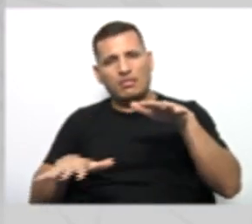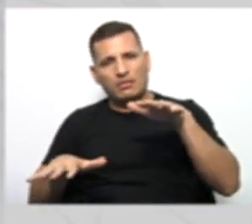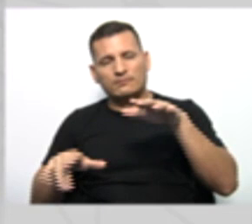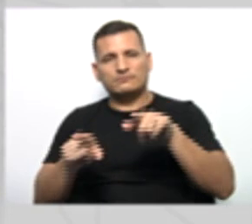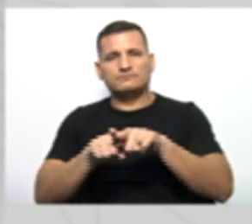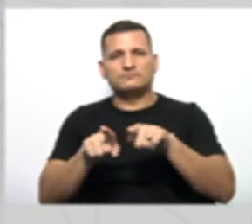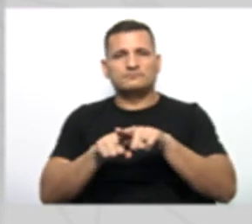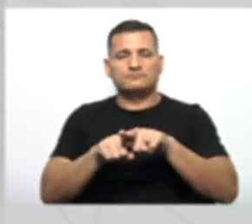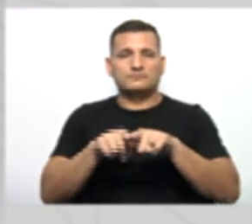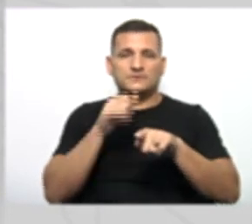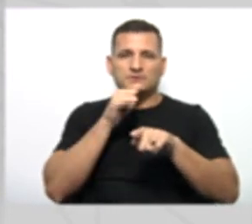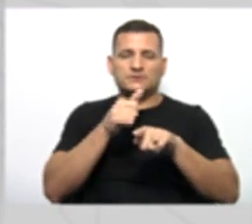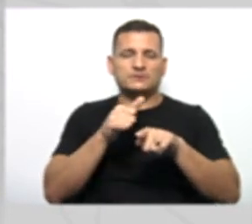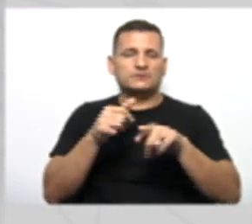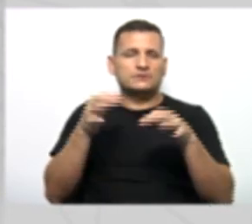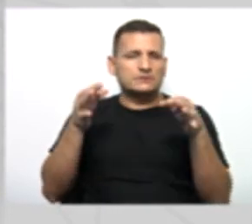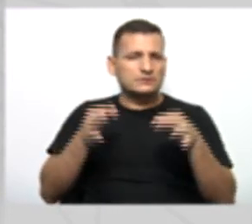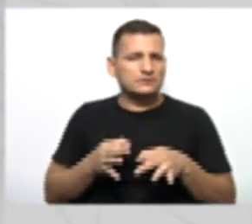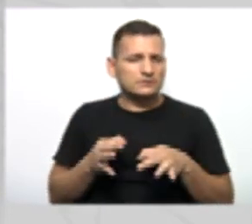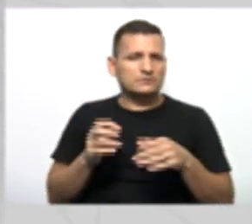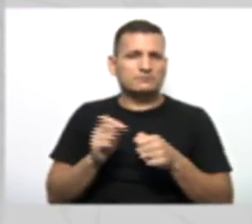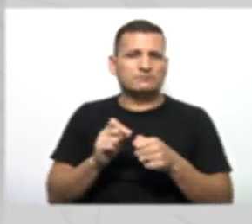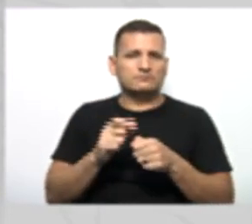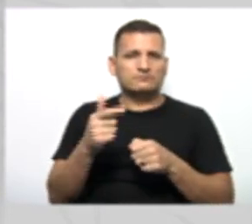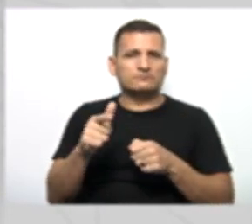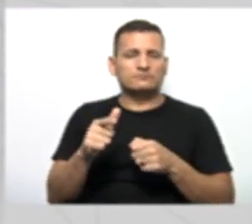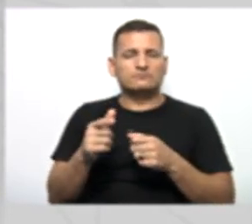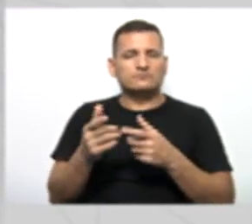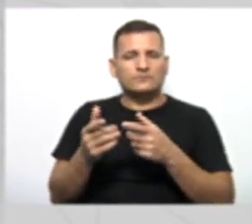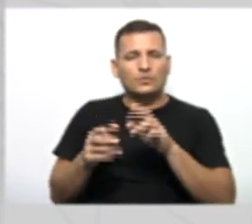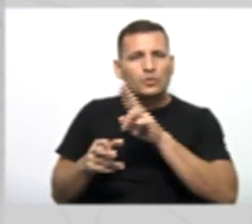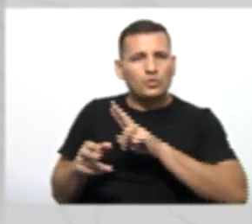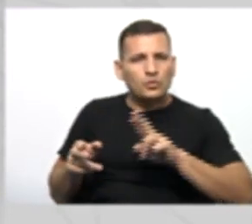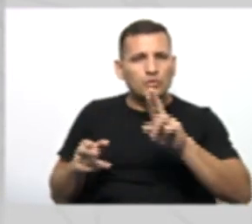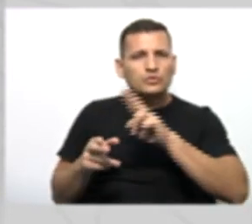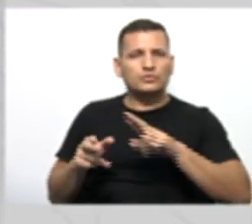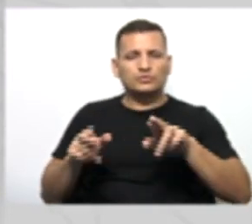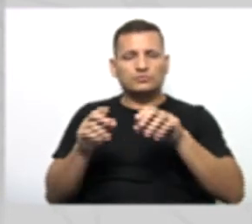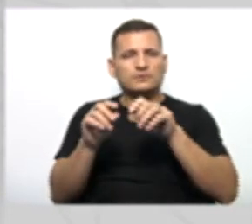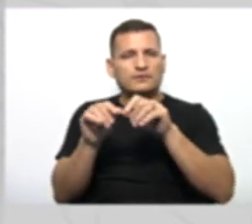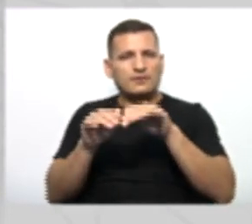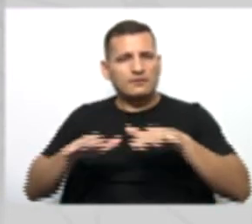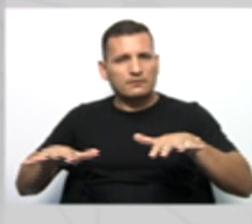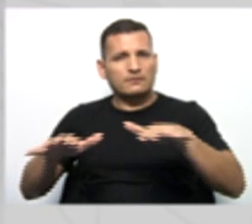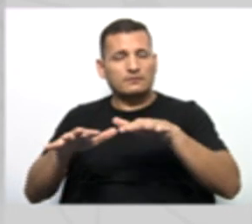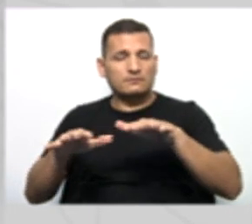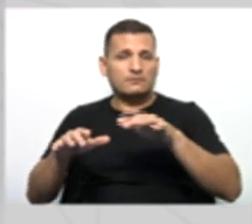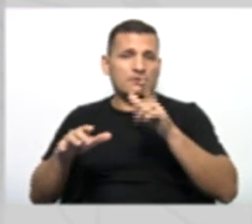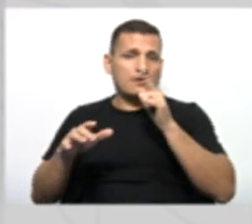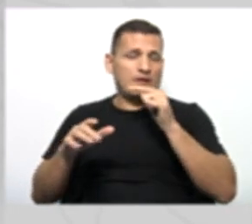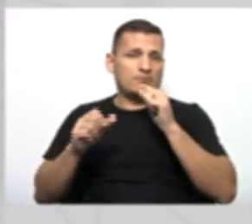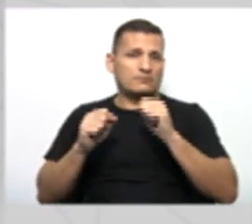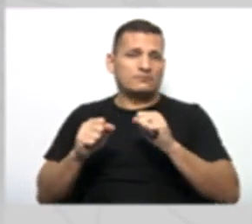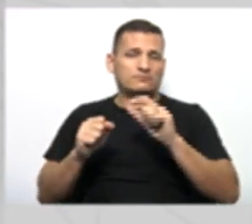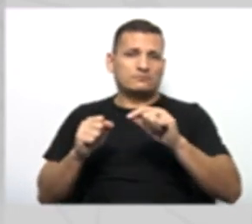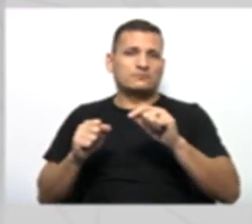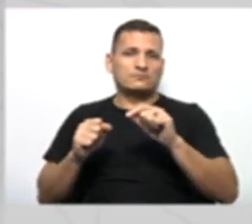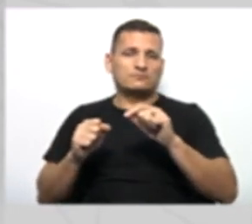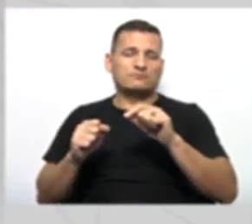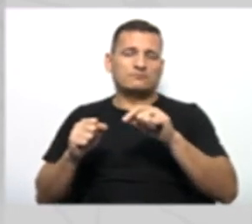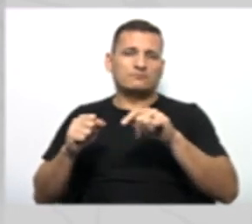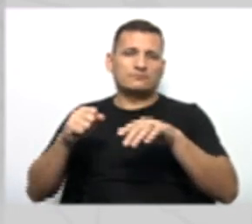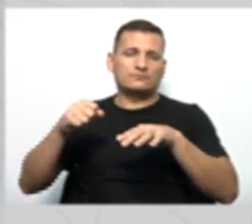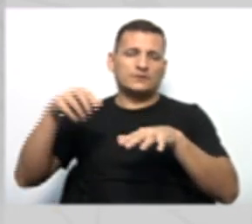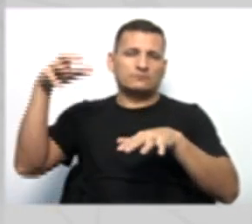for feito corretamente o manejo de pasto, a água pode vir e retirar a camada de